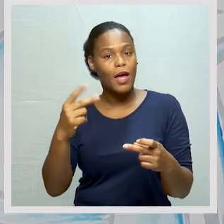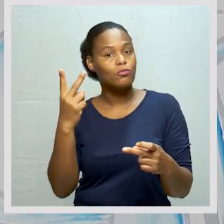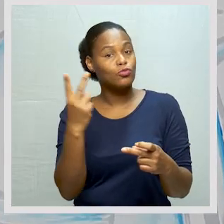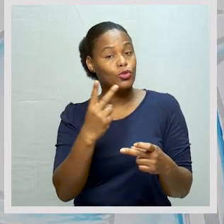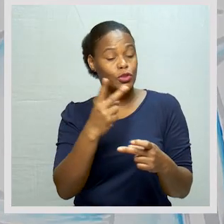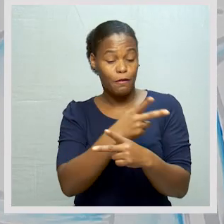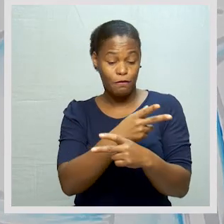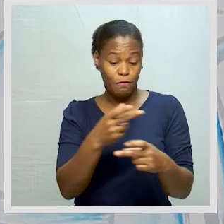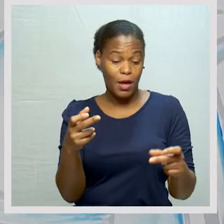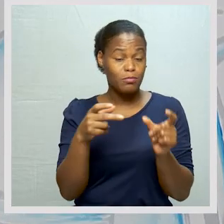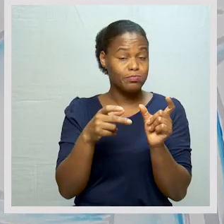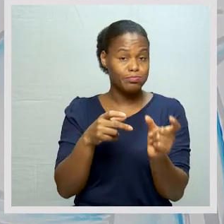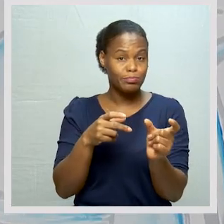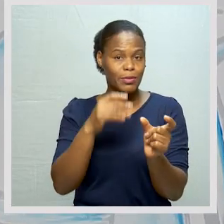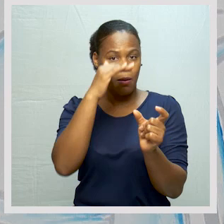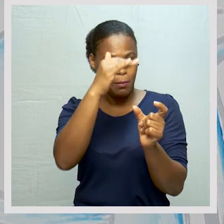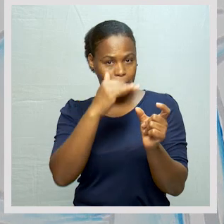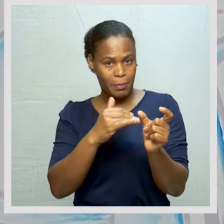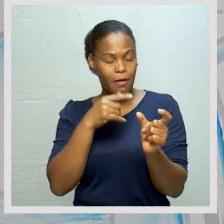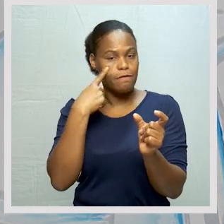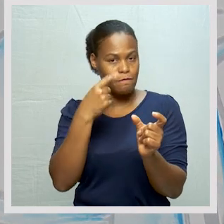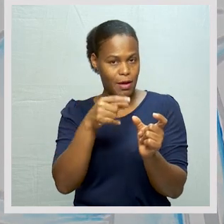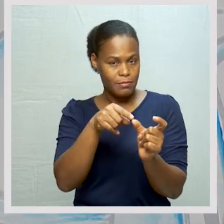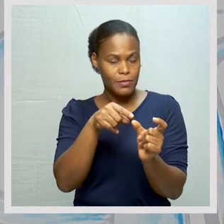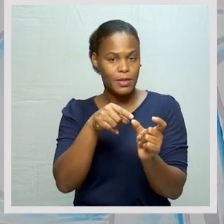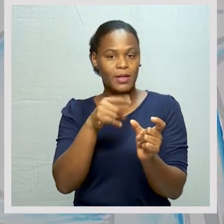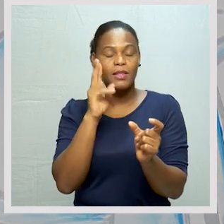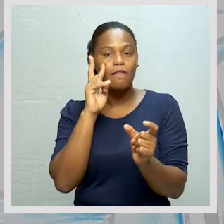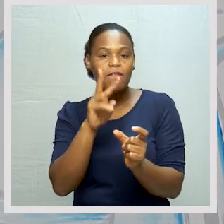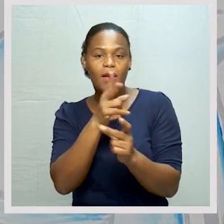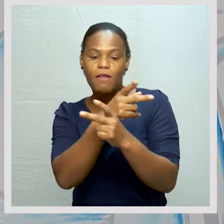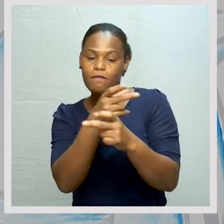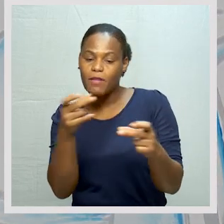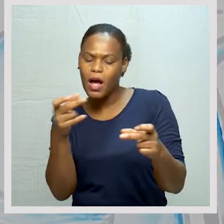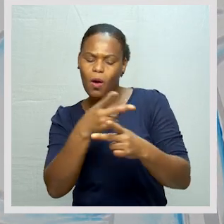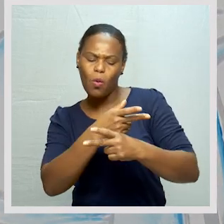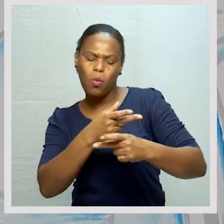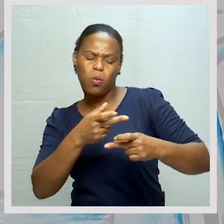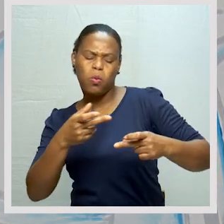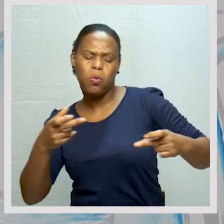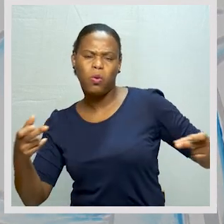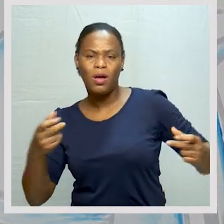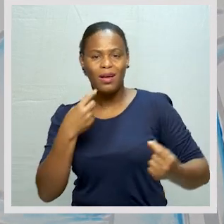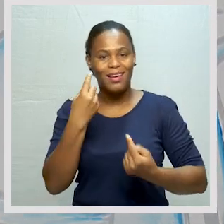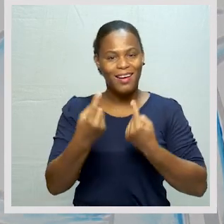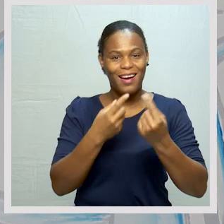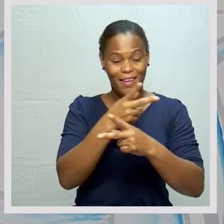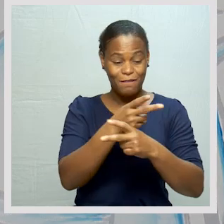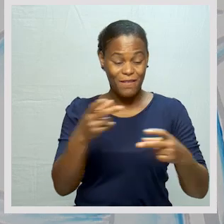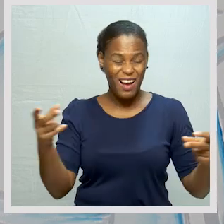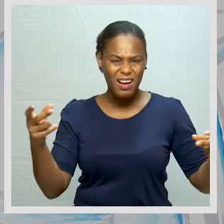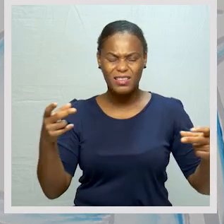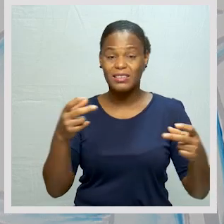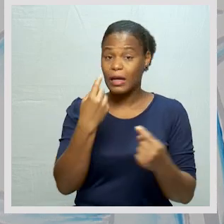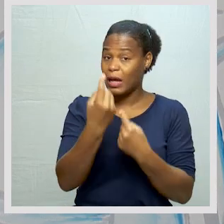verbos conjugados. Então, nota-se claramente que essas frases são longas, cada uma